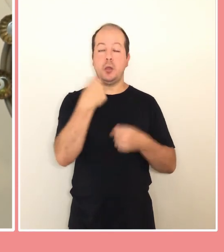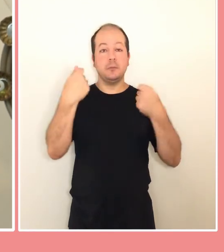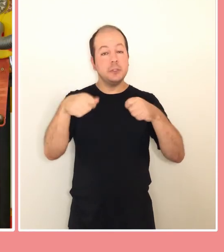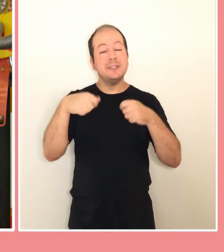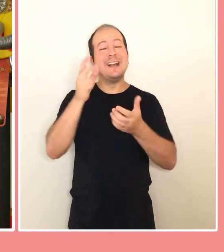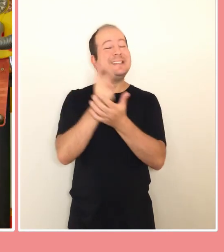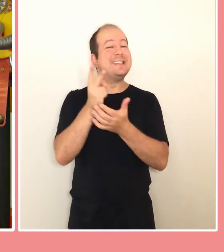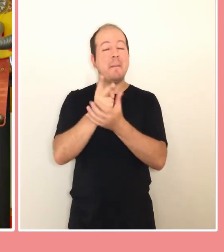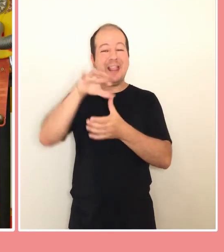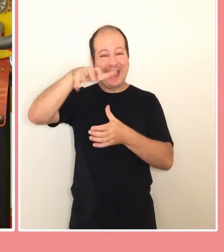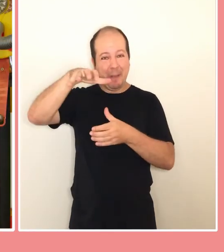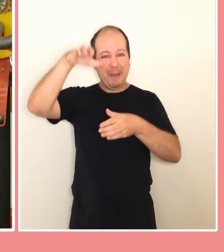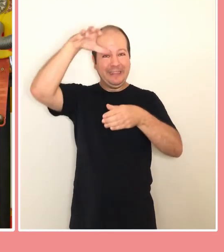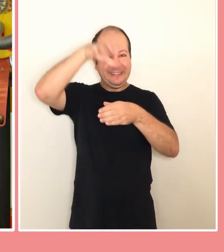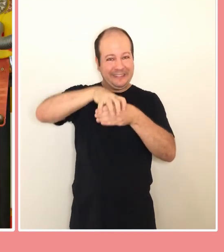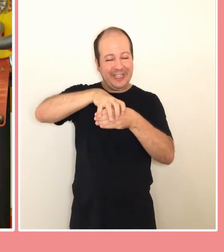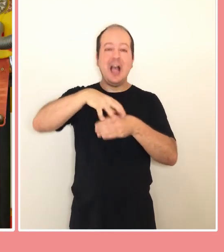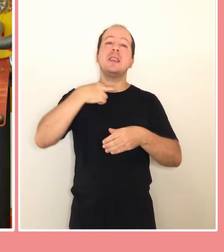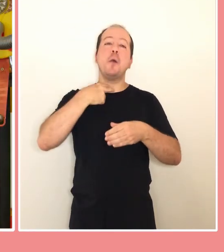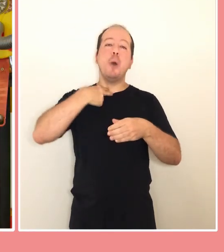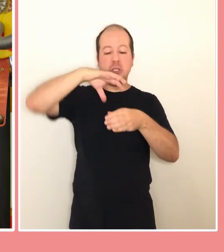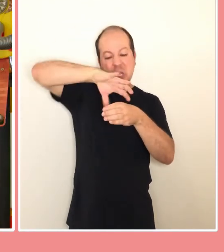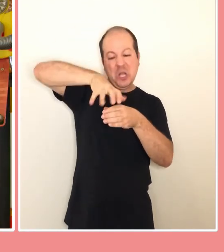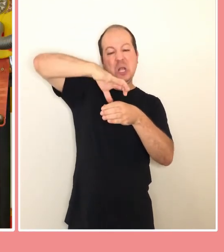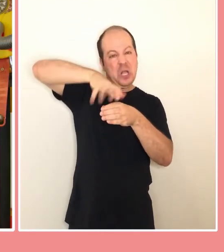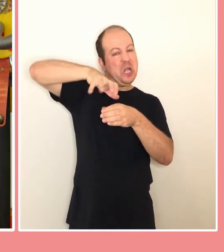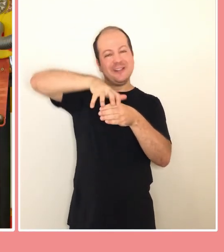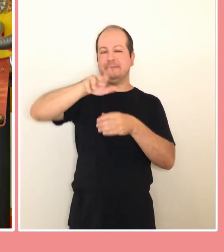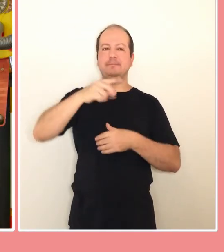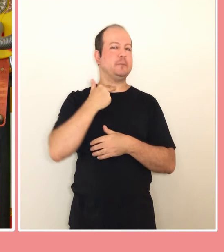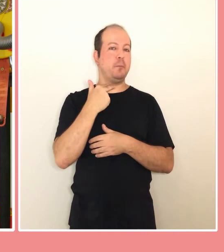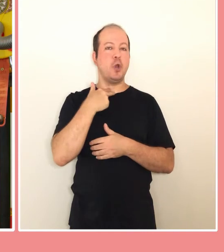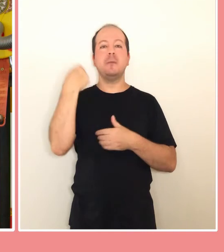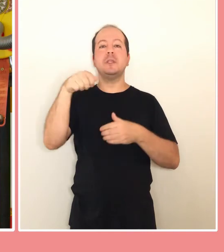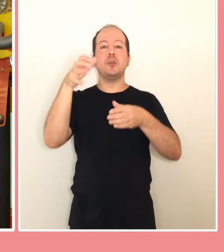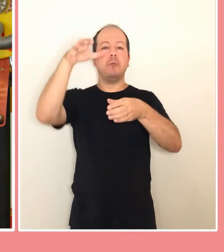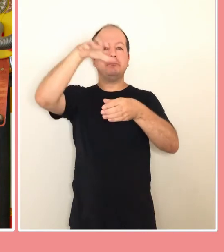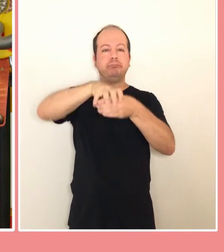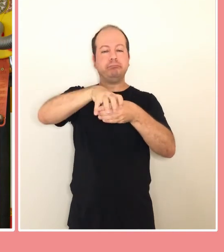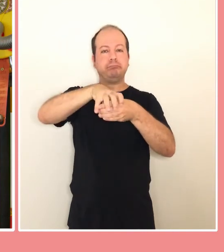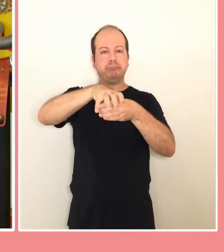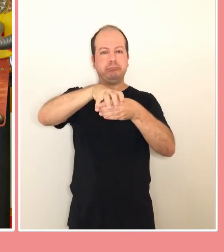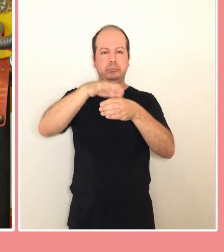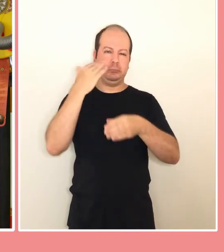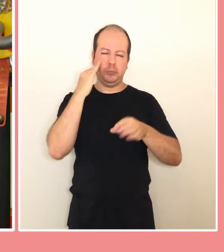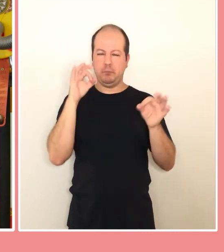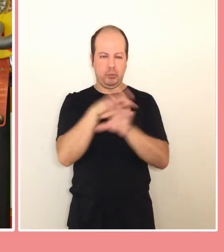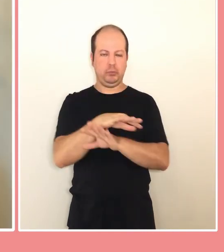porque se for de rosca, quando colocarmos a sacola, vai cortar a sacola e aí o instrumento não vai